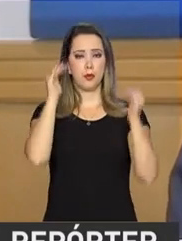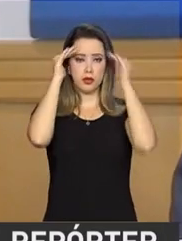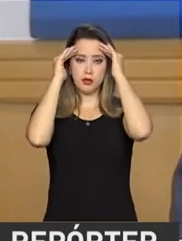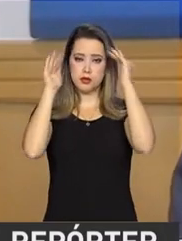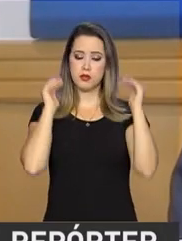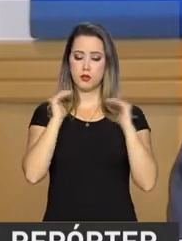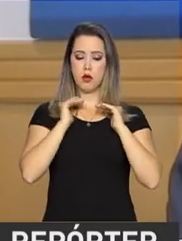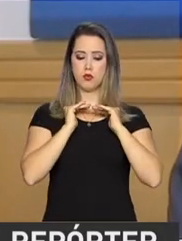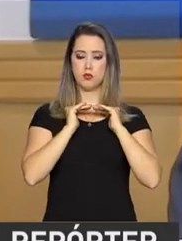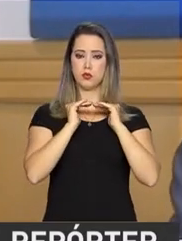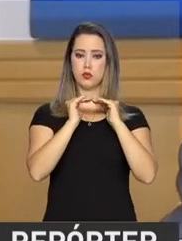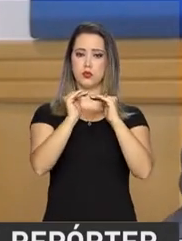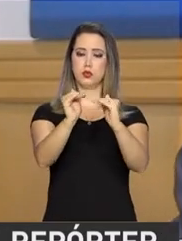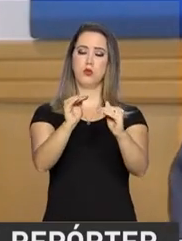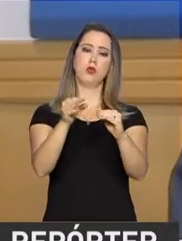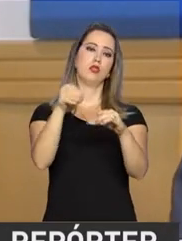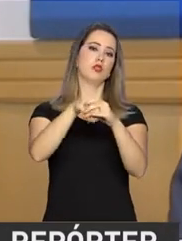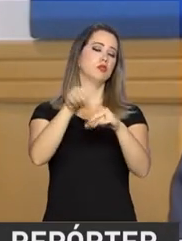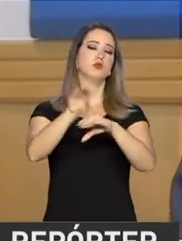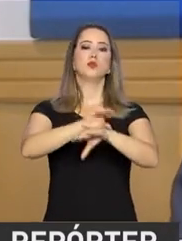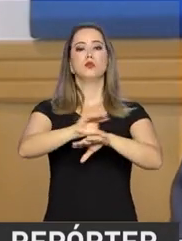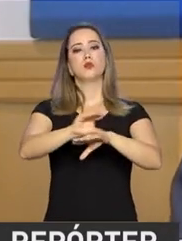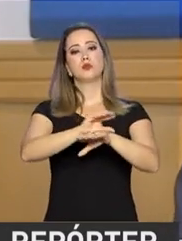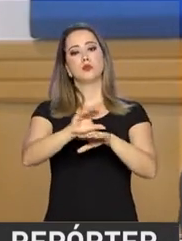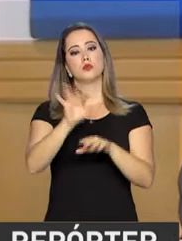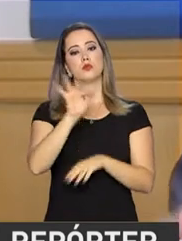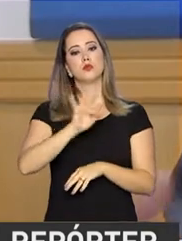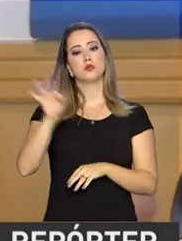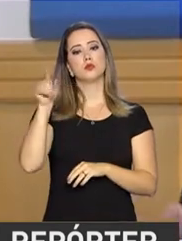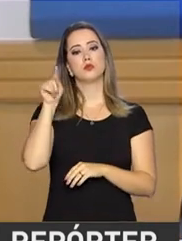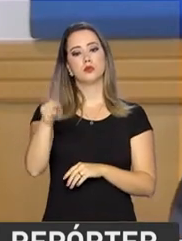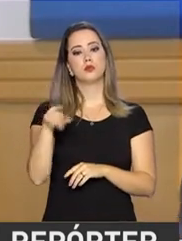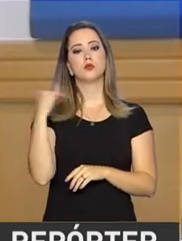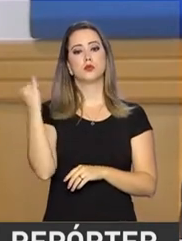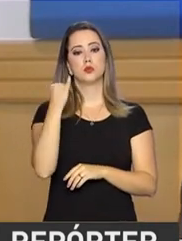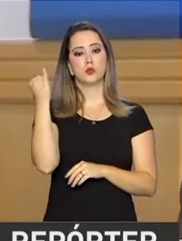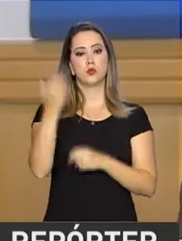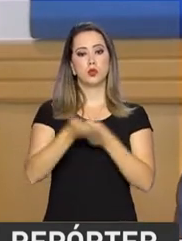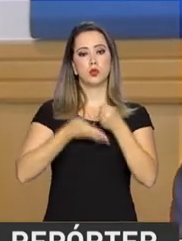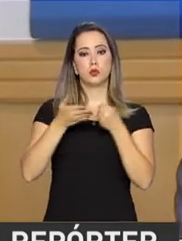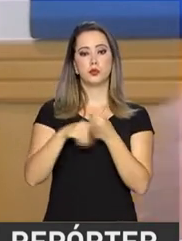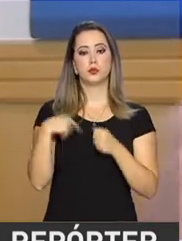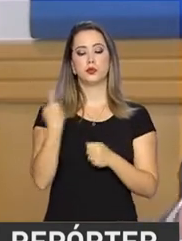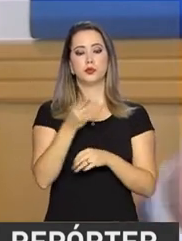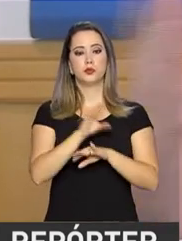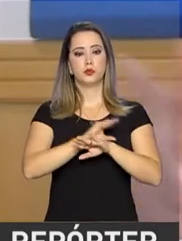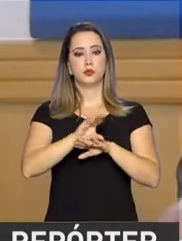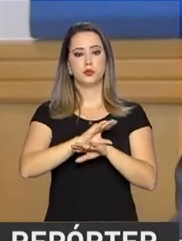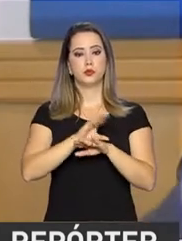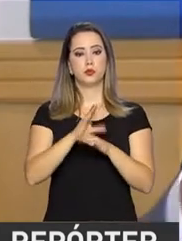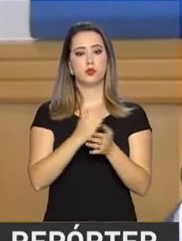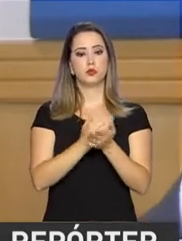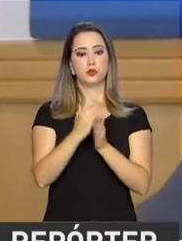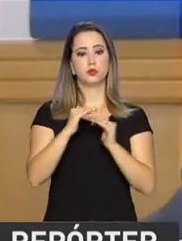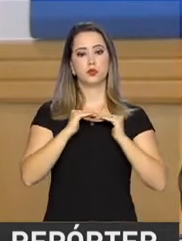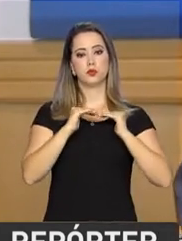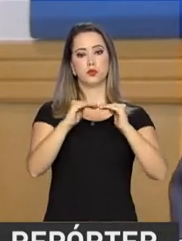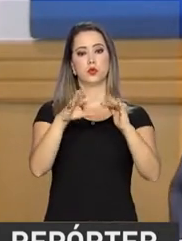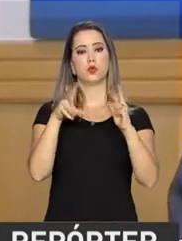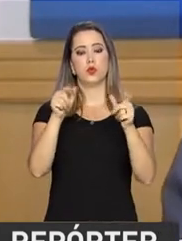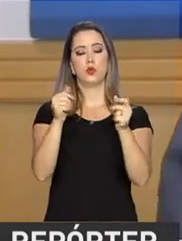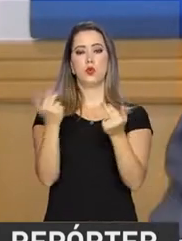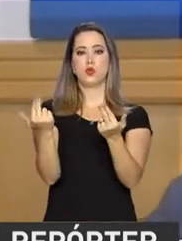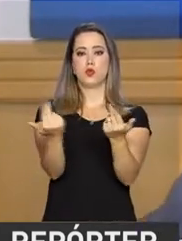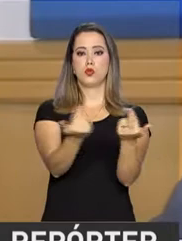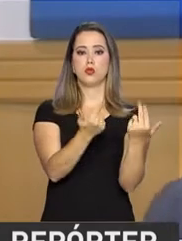igualdade estabelecido na constituição federal é uma das âncoras da nossa constituição o princípio da igualdade todos são iguais perante